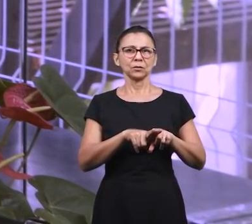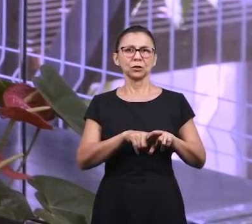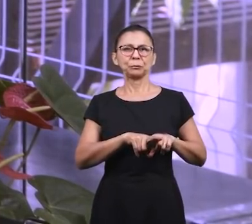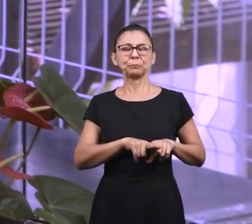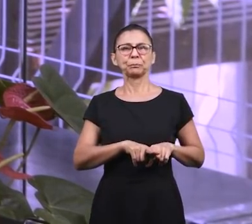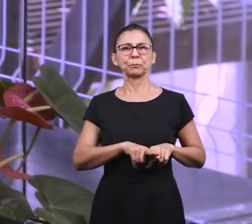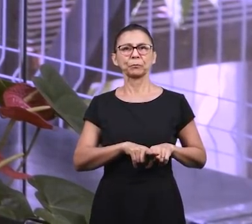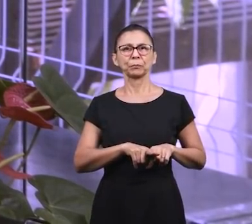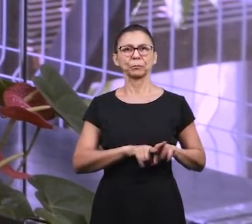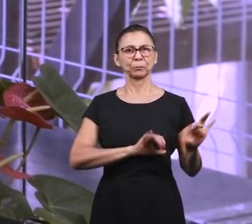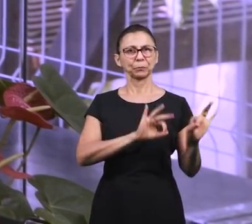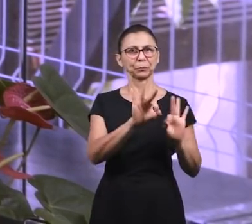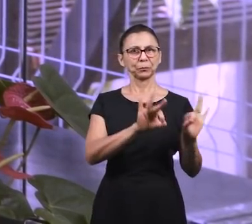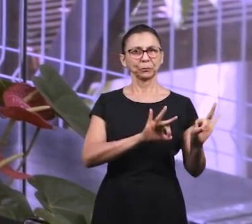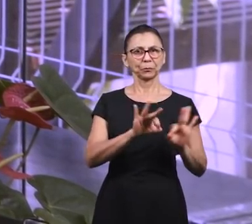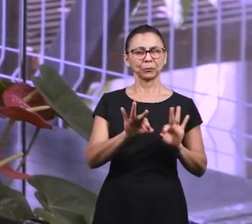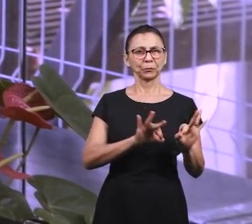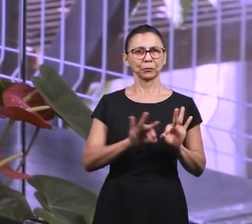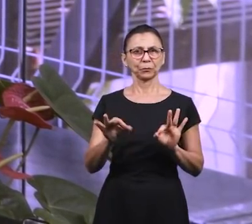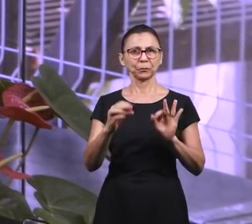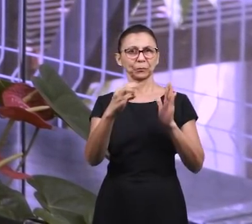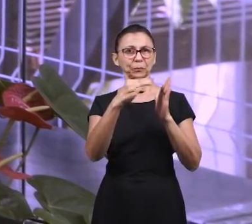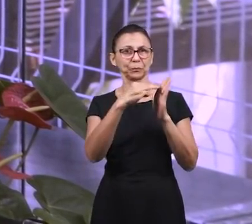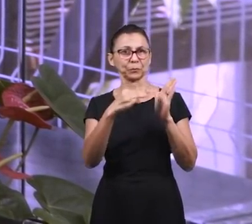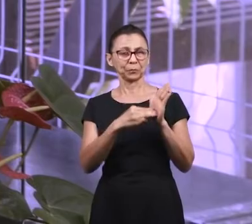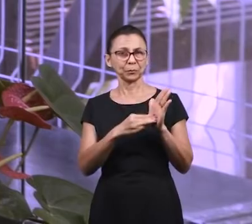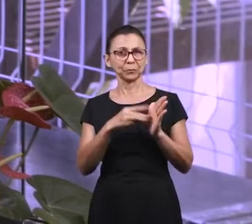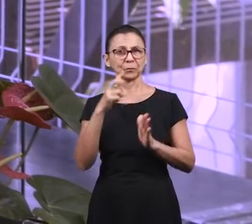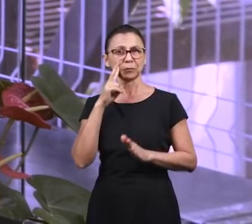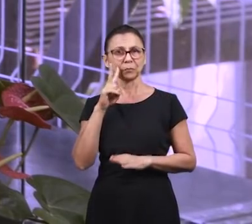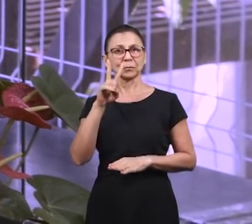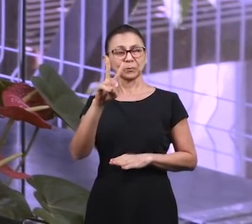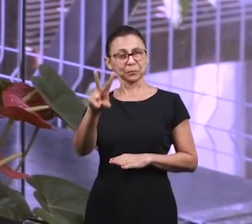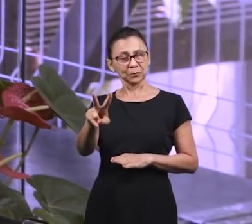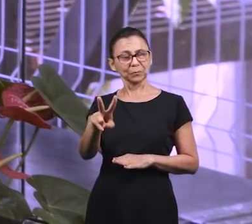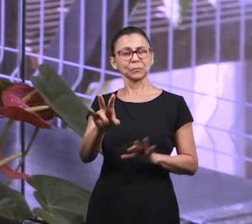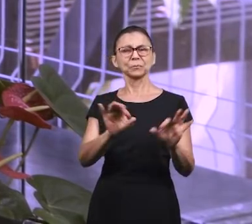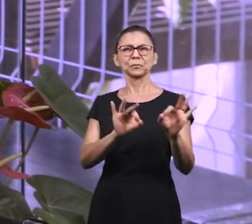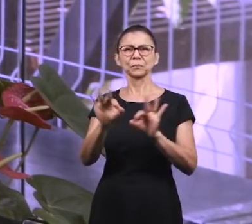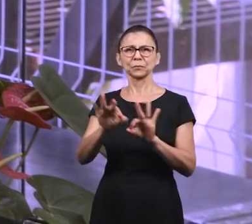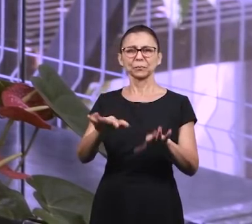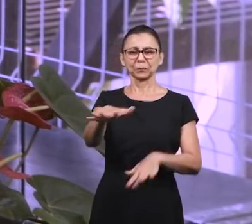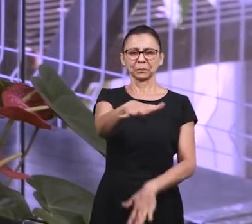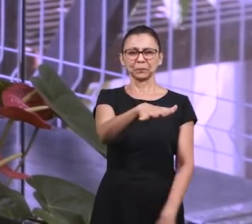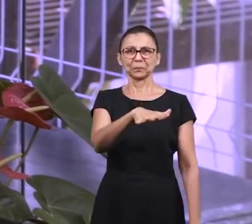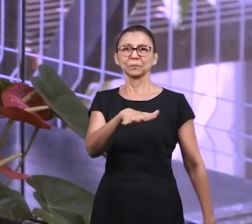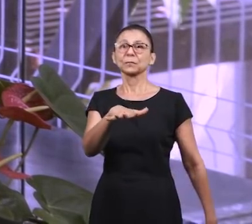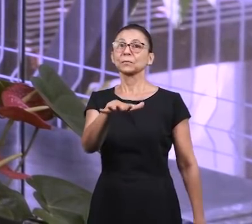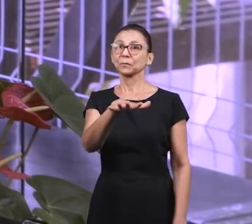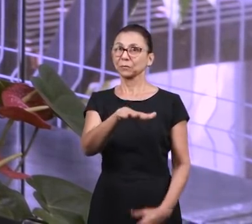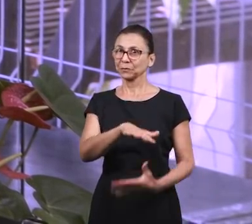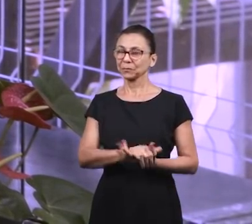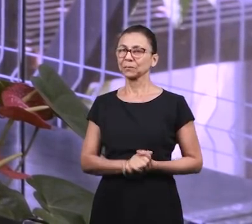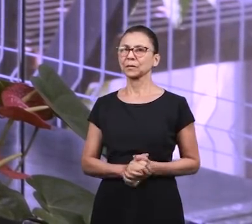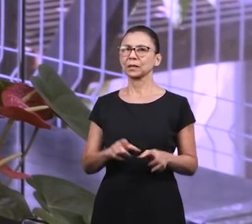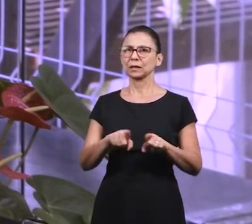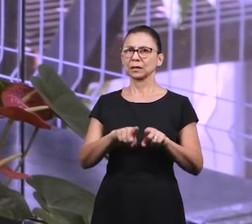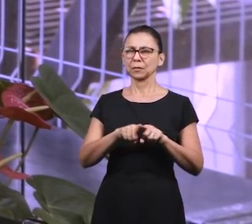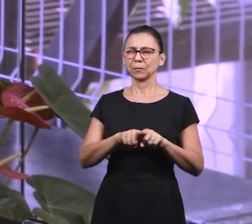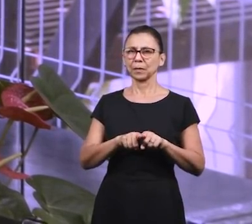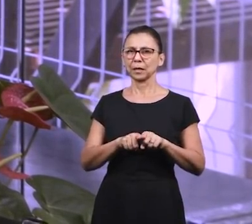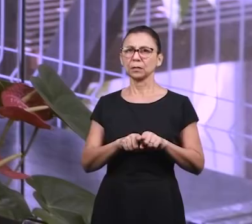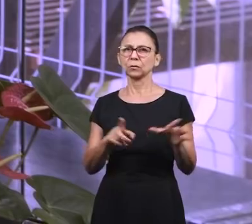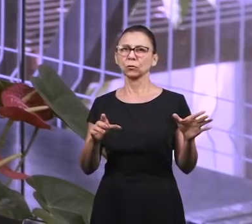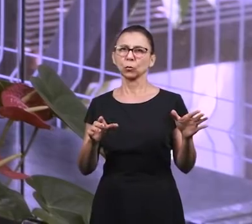você assistirá a professora Fernanda Becali em mais um vídeo da série A Organização dos Espaços. No quadro Perfeito